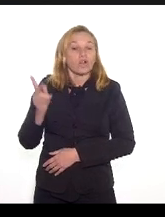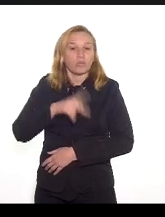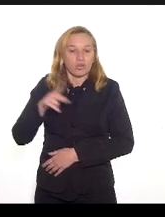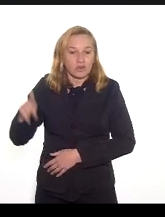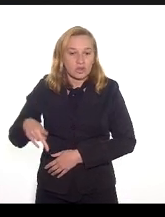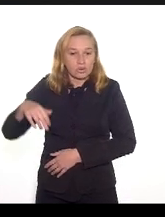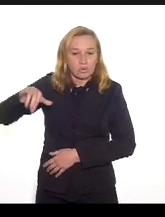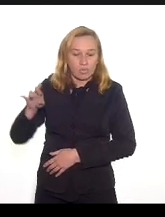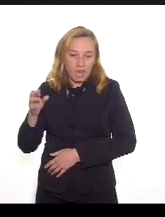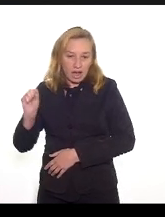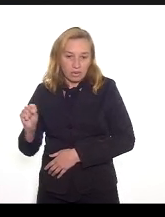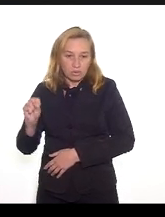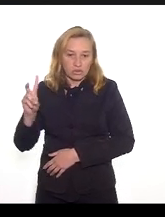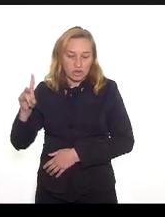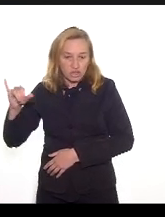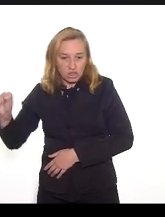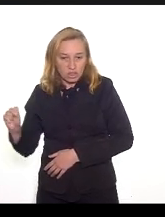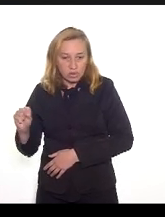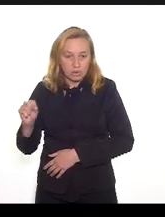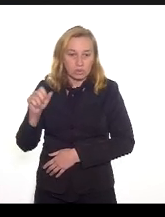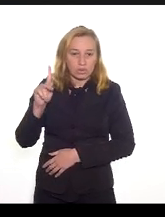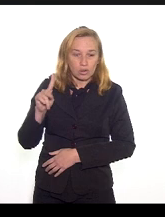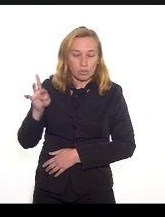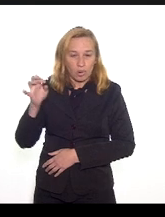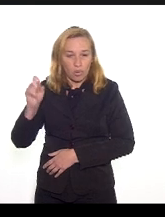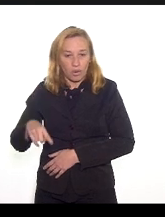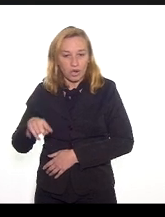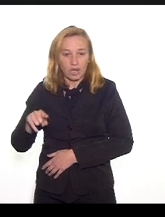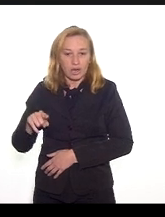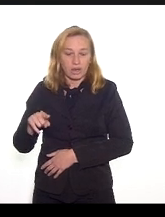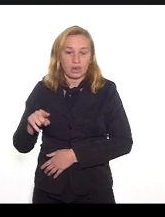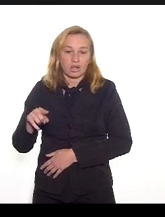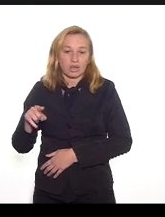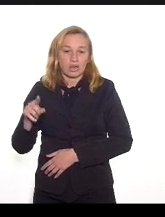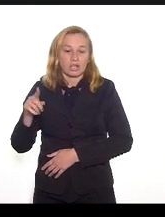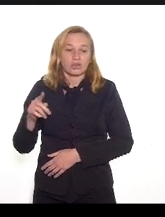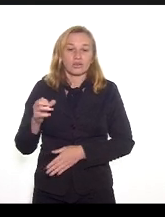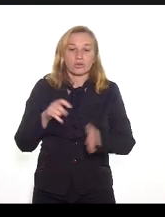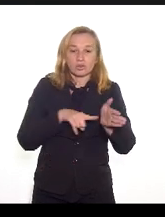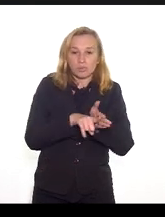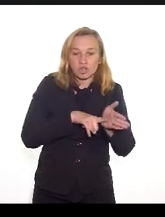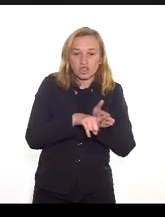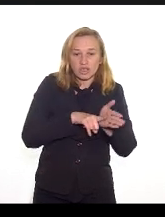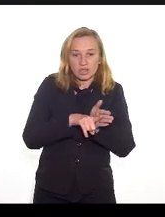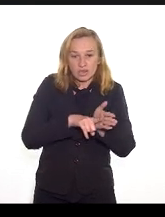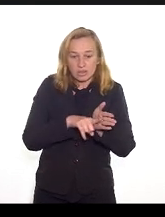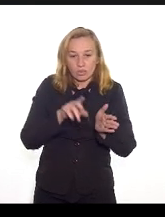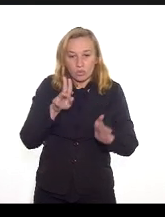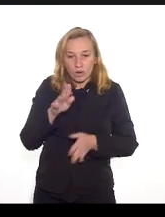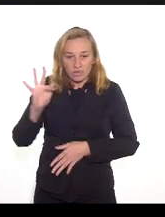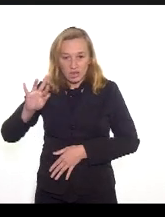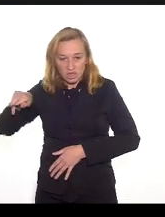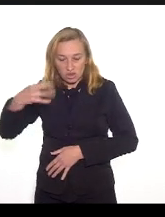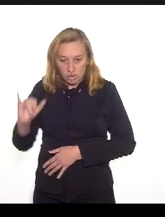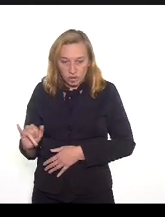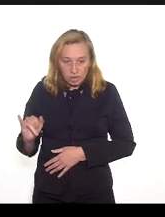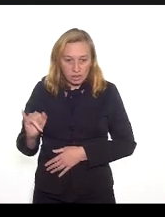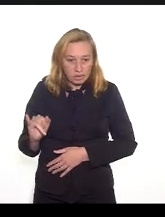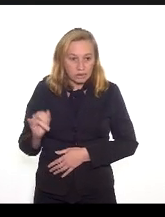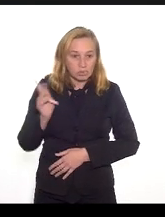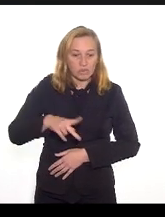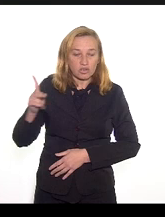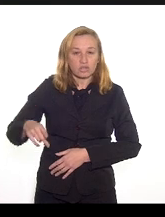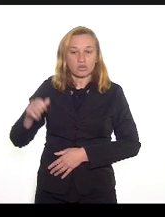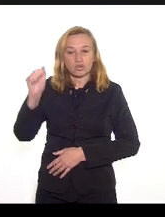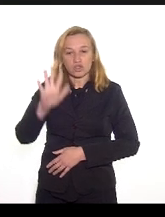professor Marcos Vinícius Pereira, que é o pró-reitor de pesquisa e pós-graduação do IFRJ, o professor Paulo Vitor Vidal Aguiar, diretor-geral do